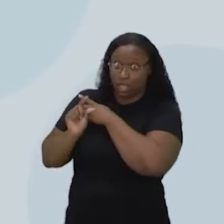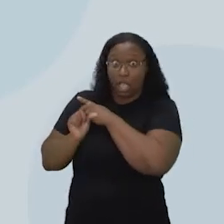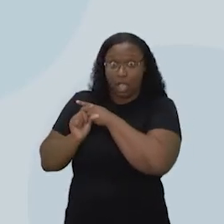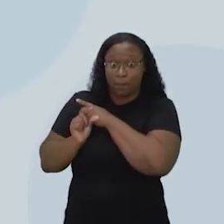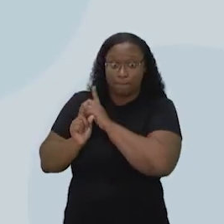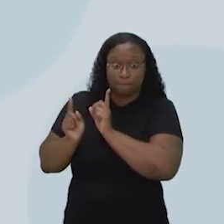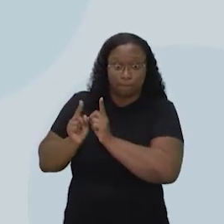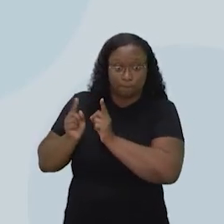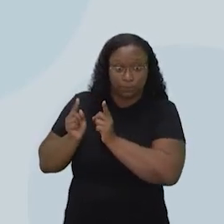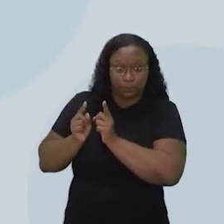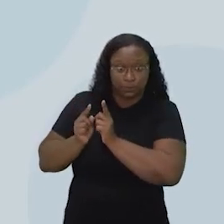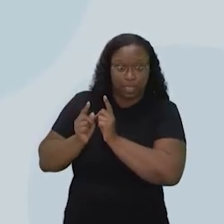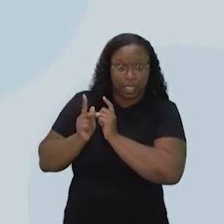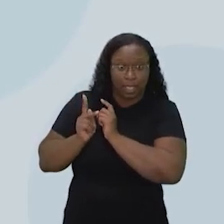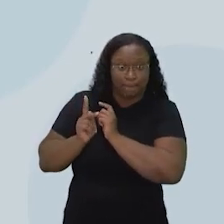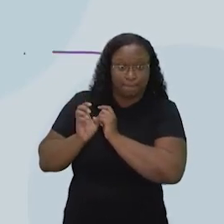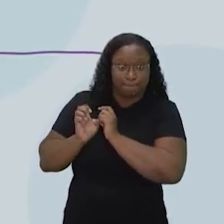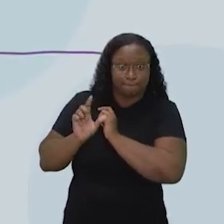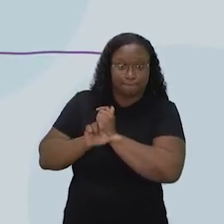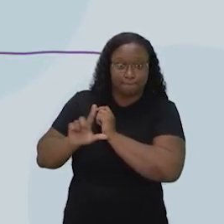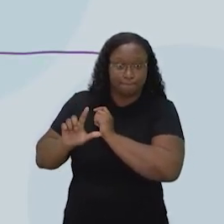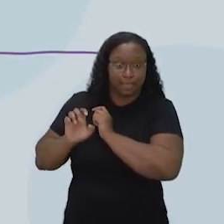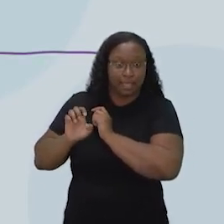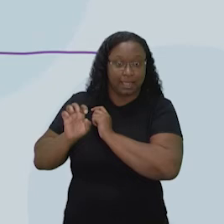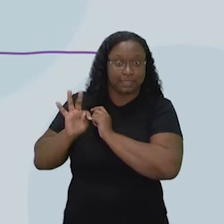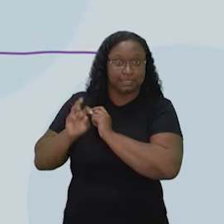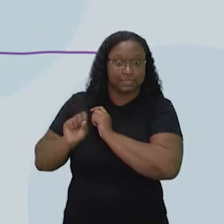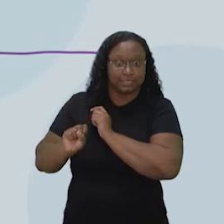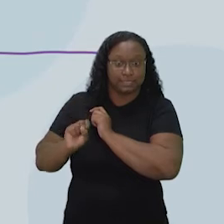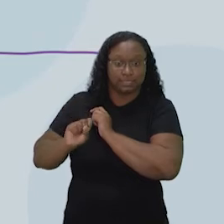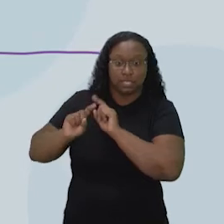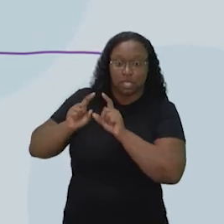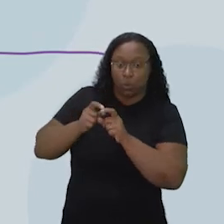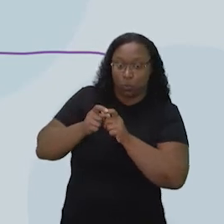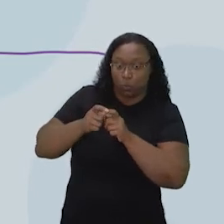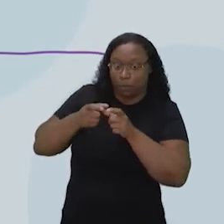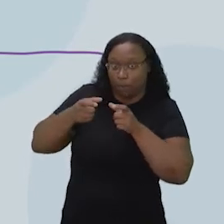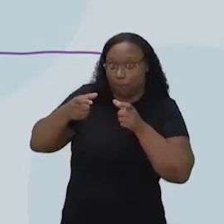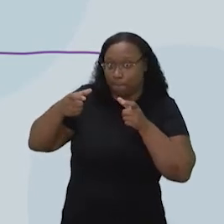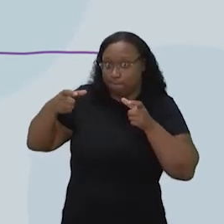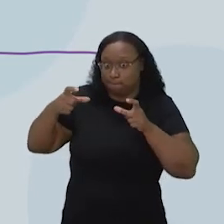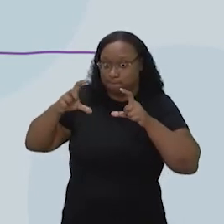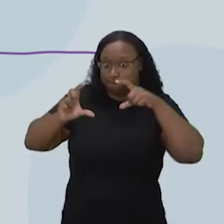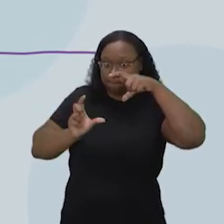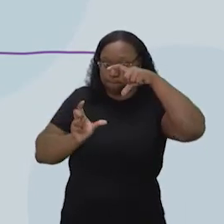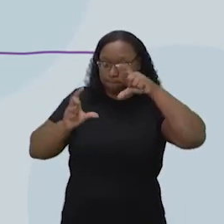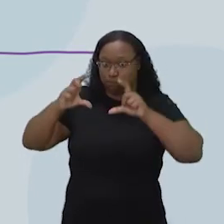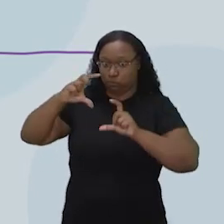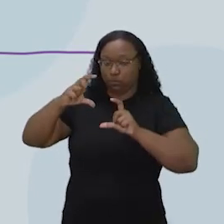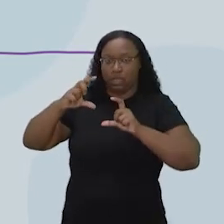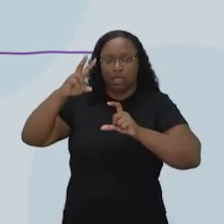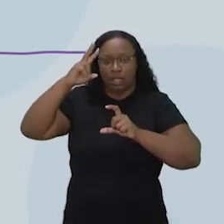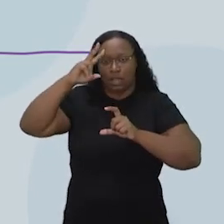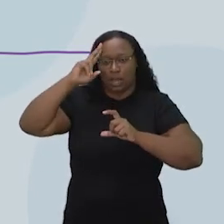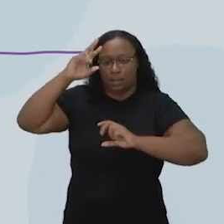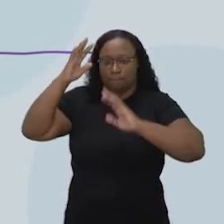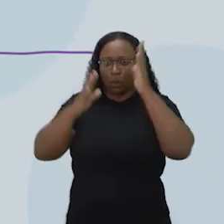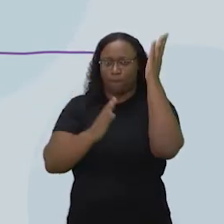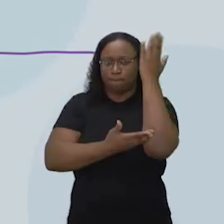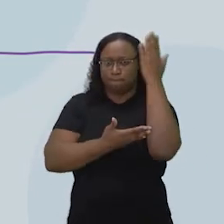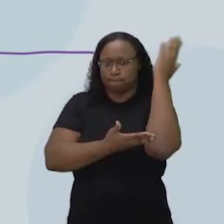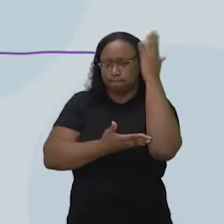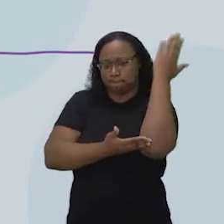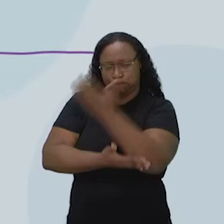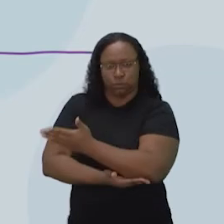os pellets, e esses aqui um pouco mais grossos, que até lembram uma lenha, é briquete.